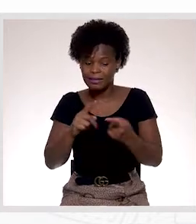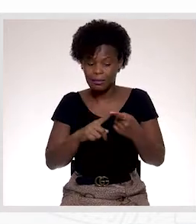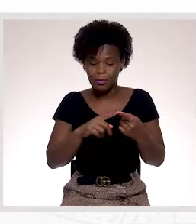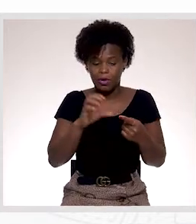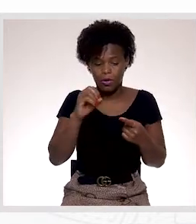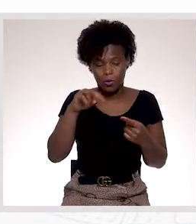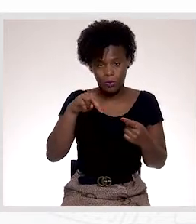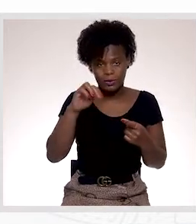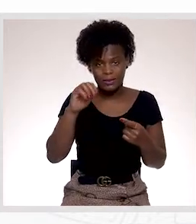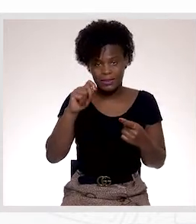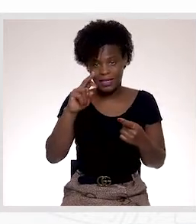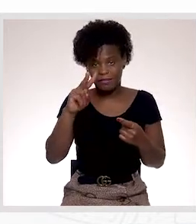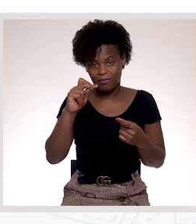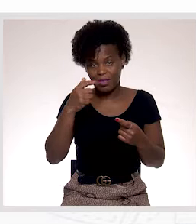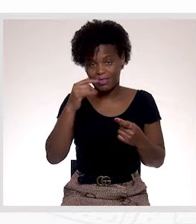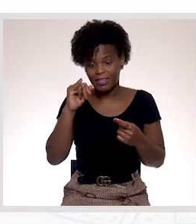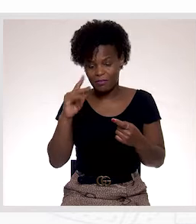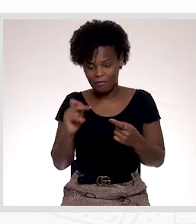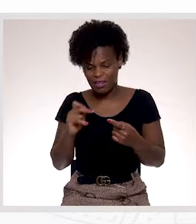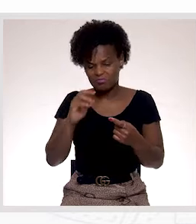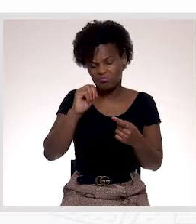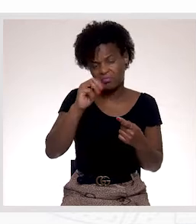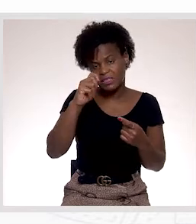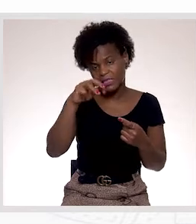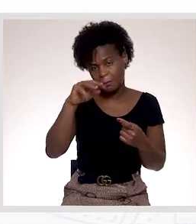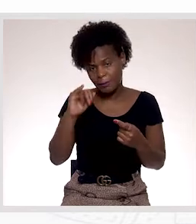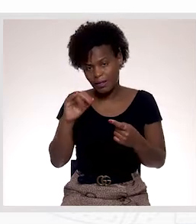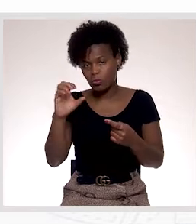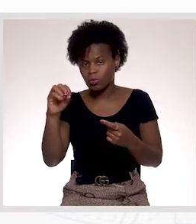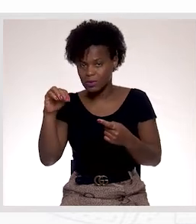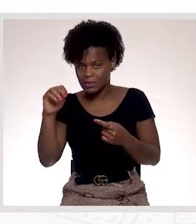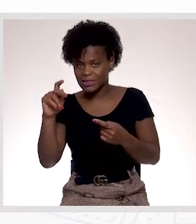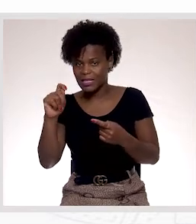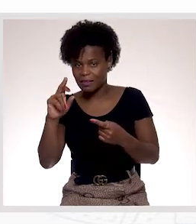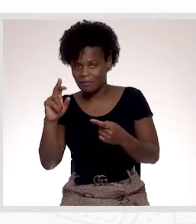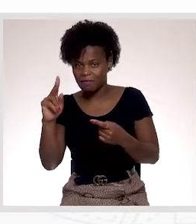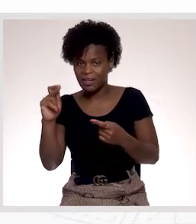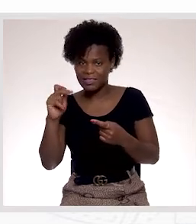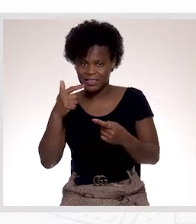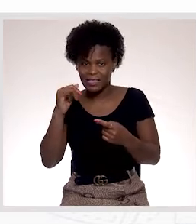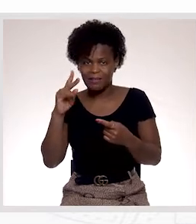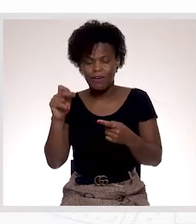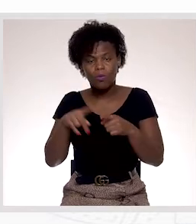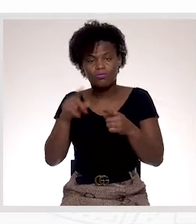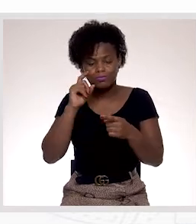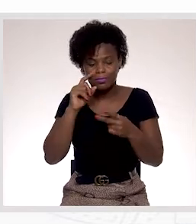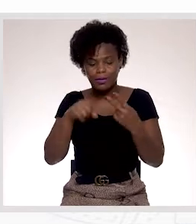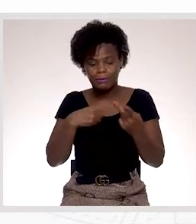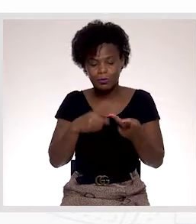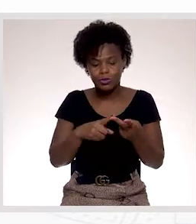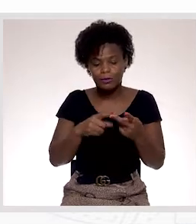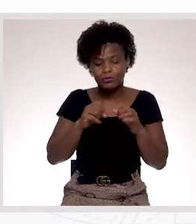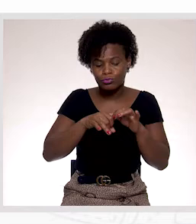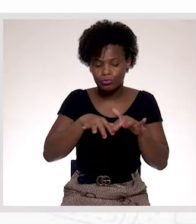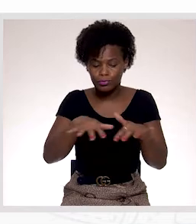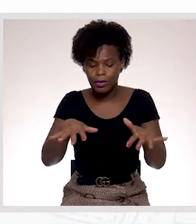conservativas, semiconservativas e a dispersiva. E também iremos explicar como se processa a